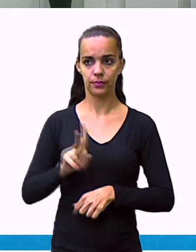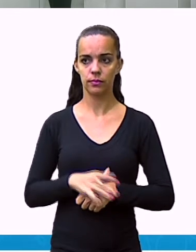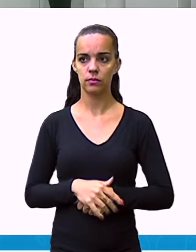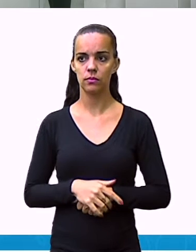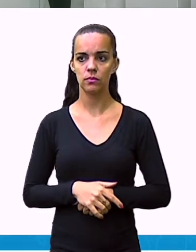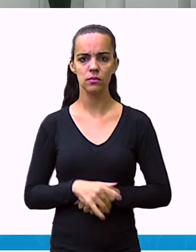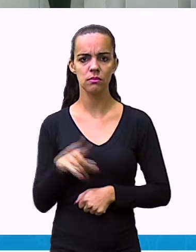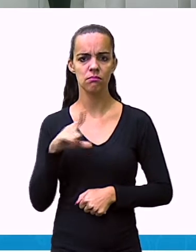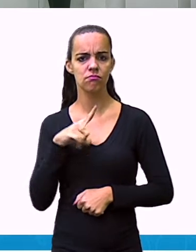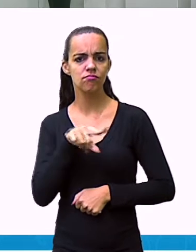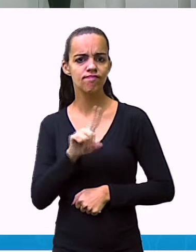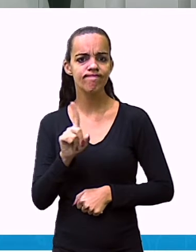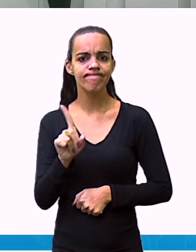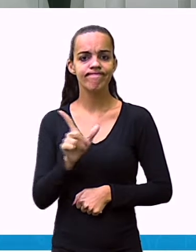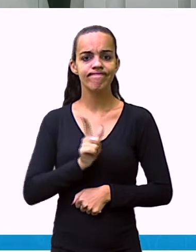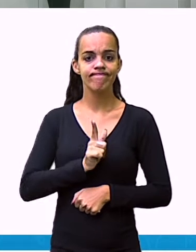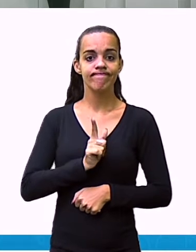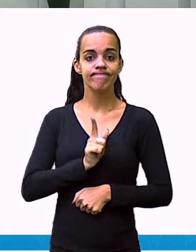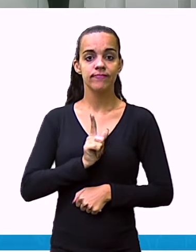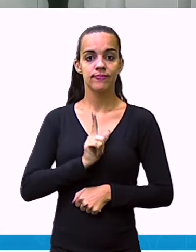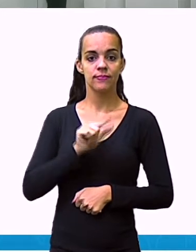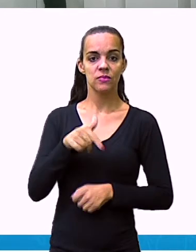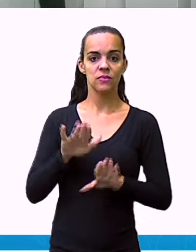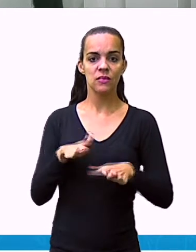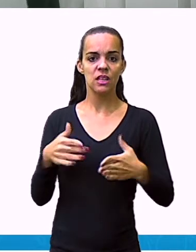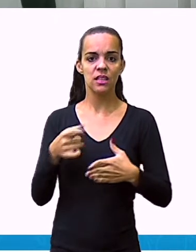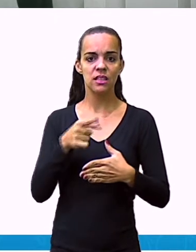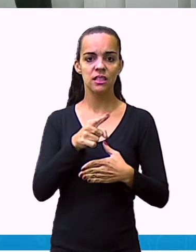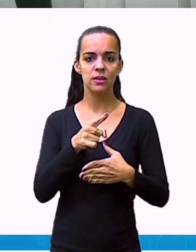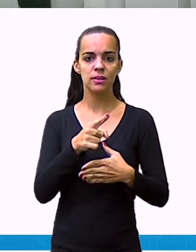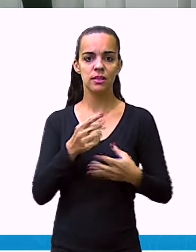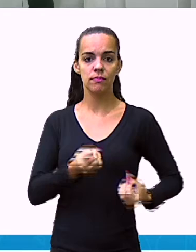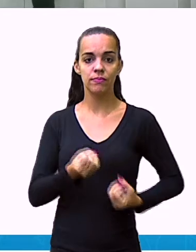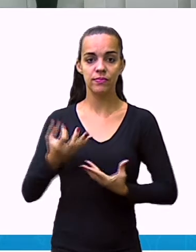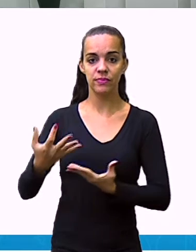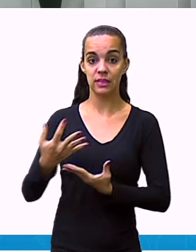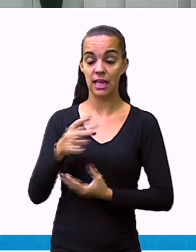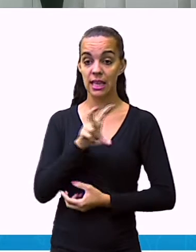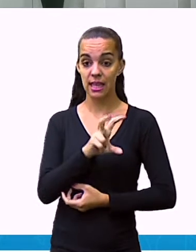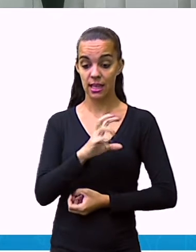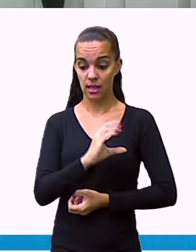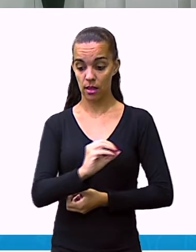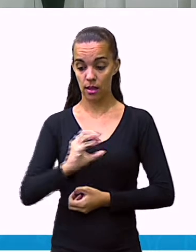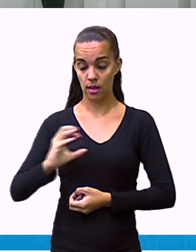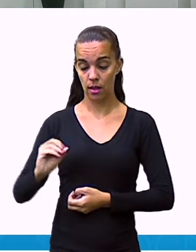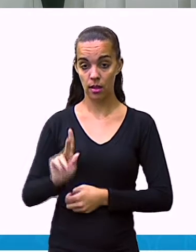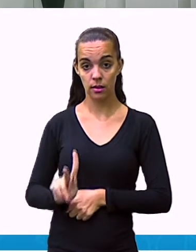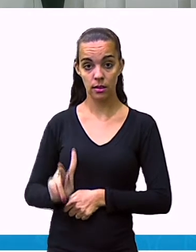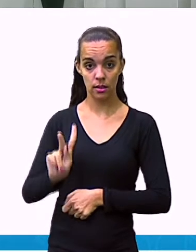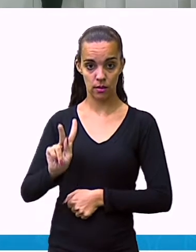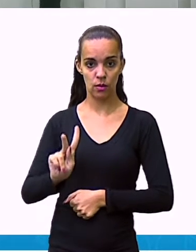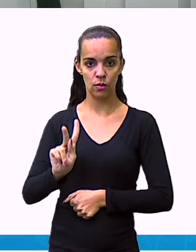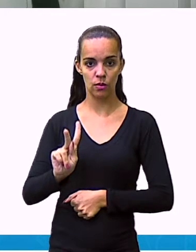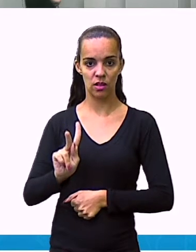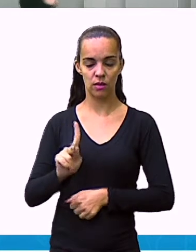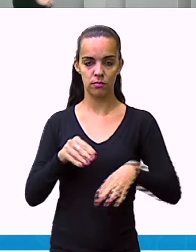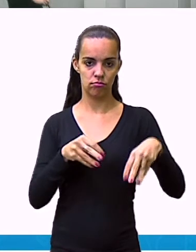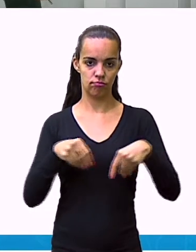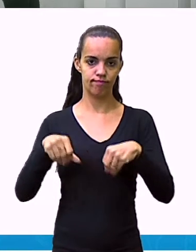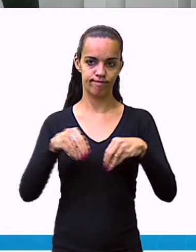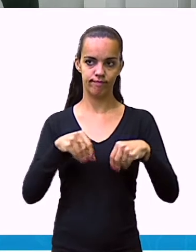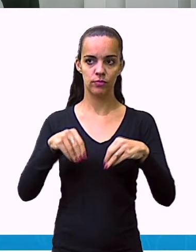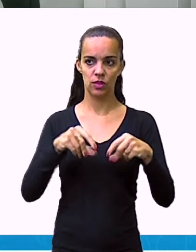já estão estão sendo entregues 500 Kg de areia essa pessoa que falou aqui olha